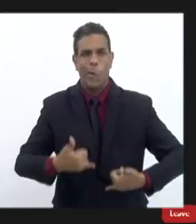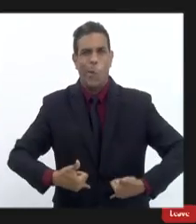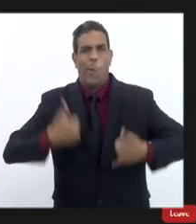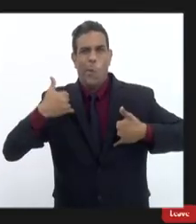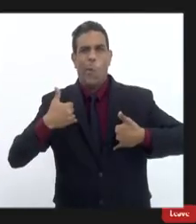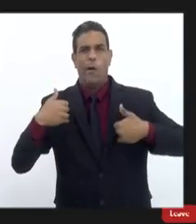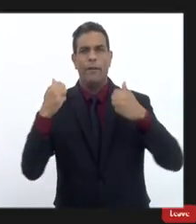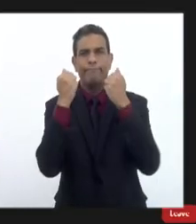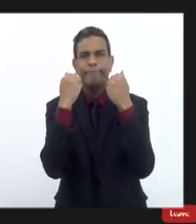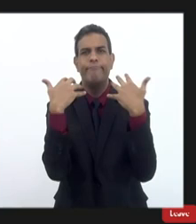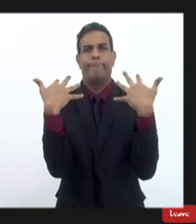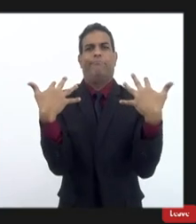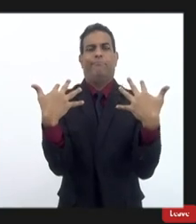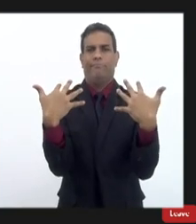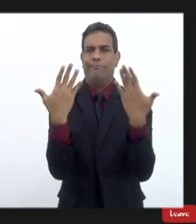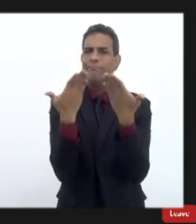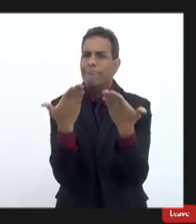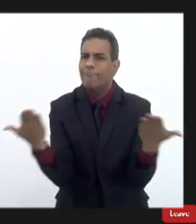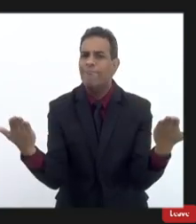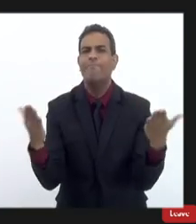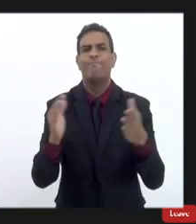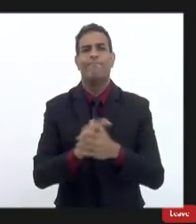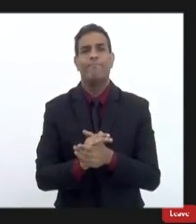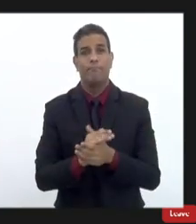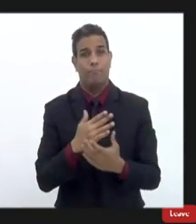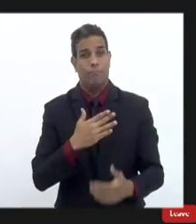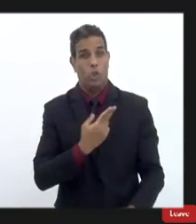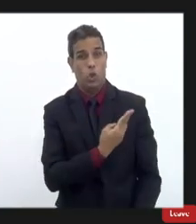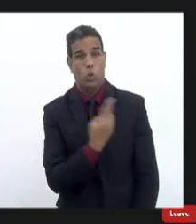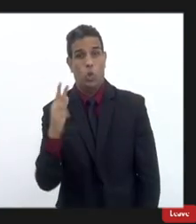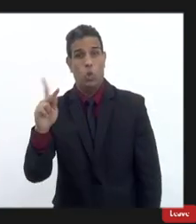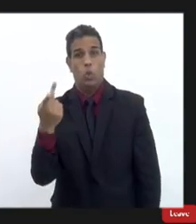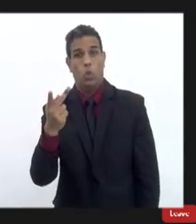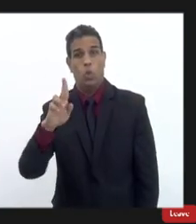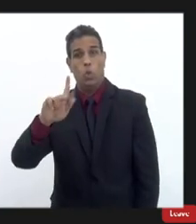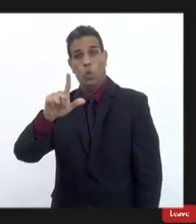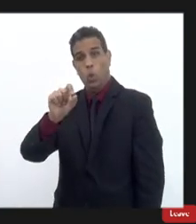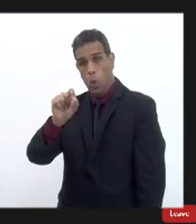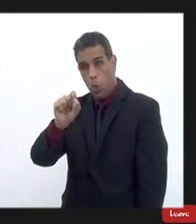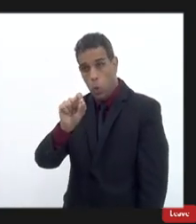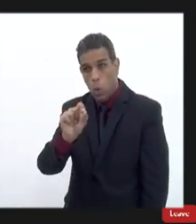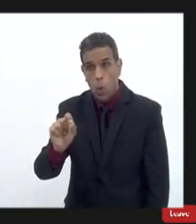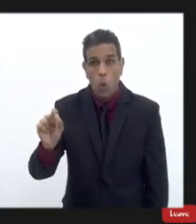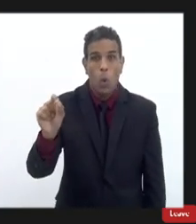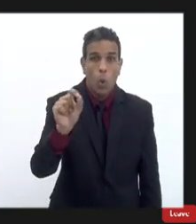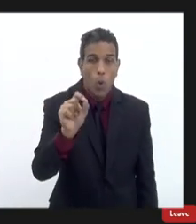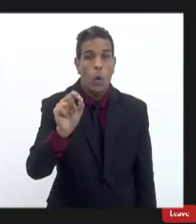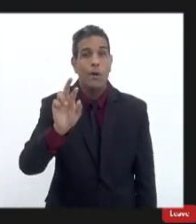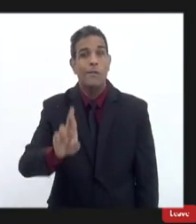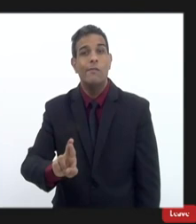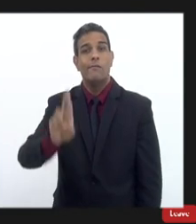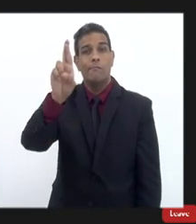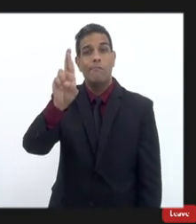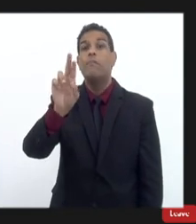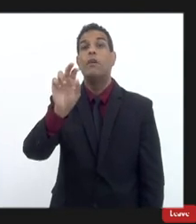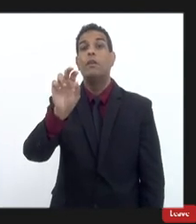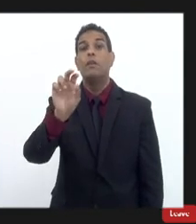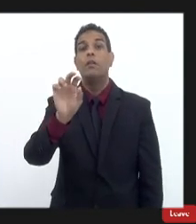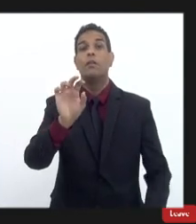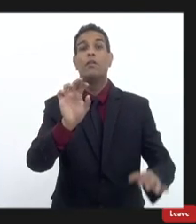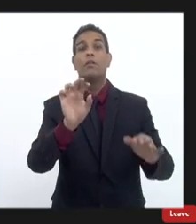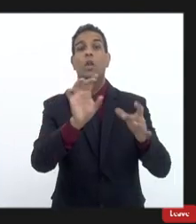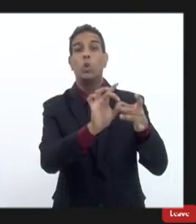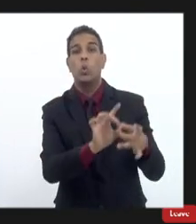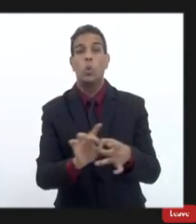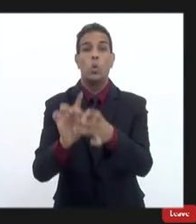audiência pública, né? Meu nome é Hugo, como o deputado colocou, sou representante da União Brasileira dos